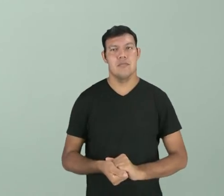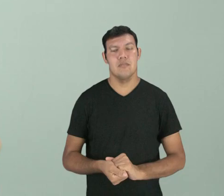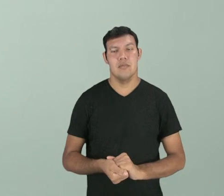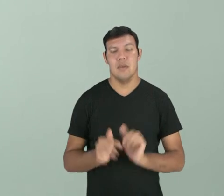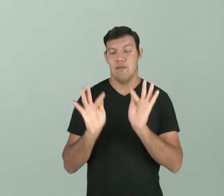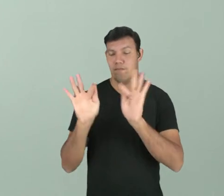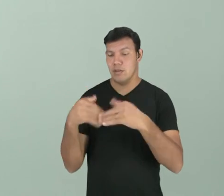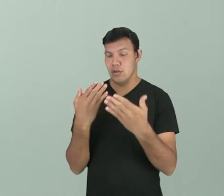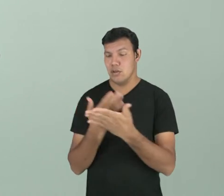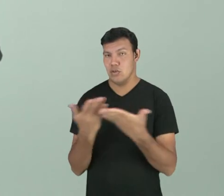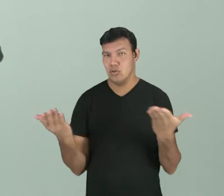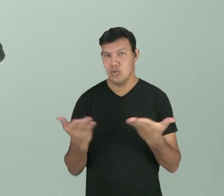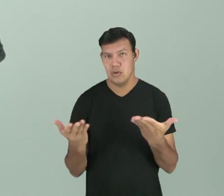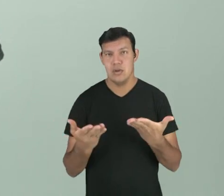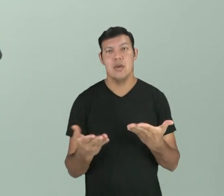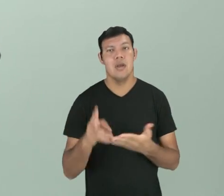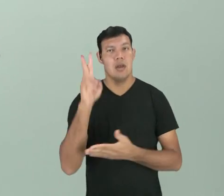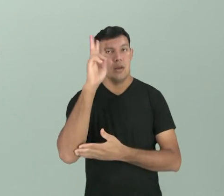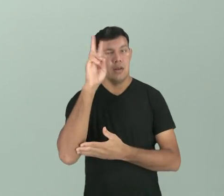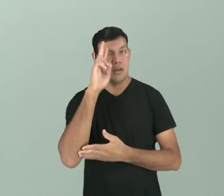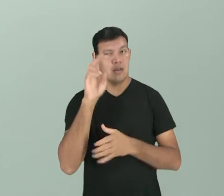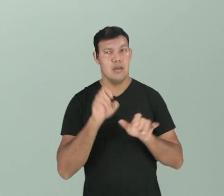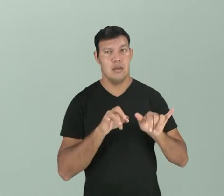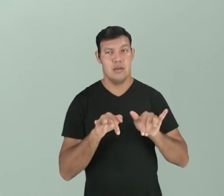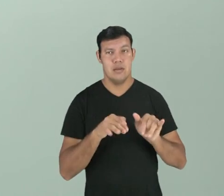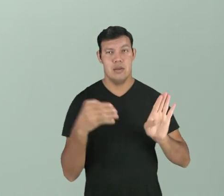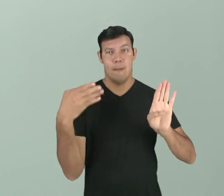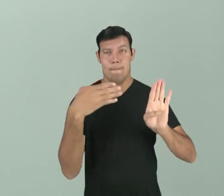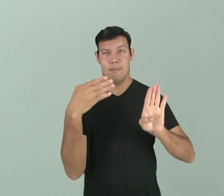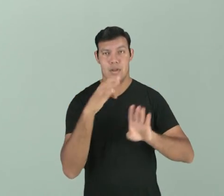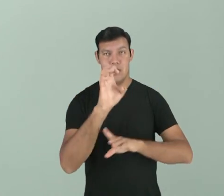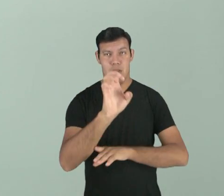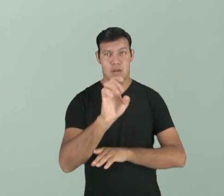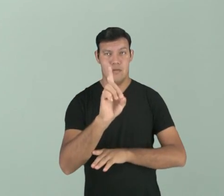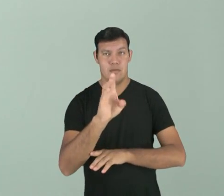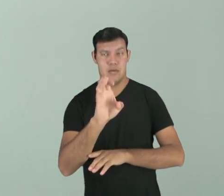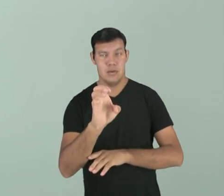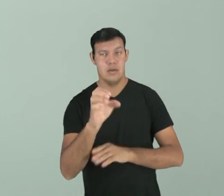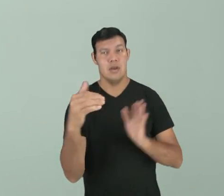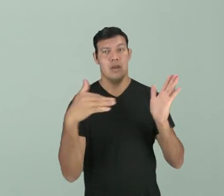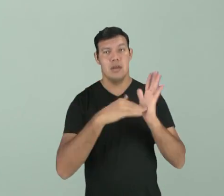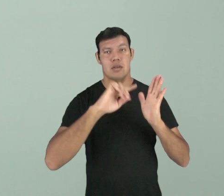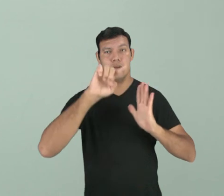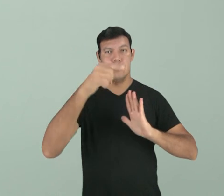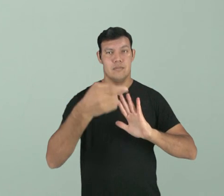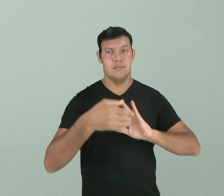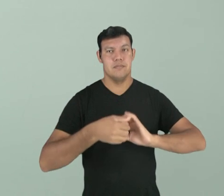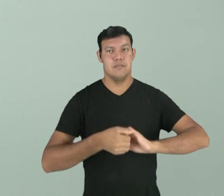por hoje é só, tá? Não deixem de acessar a plataforma Eduque. Até mais.